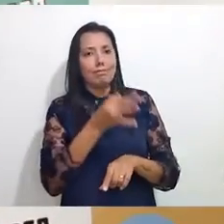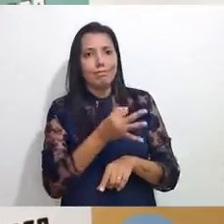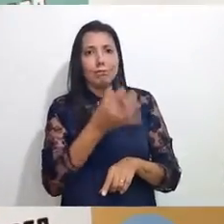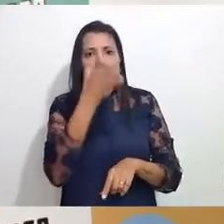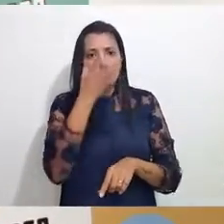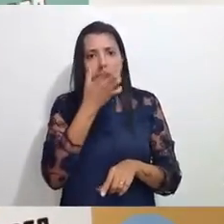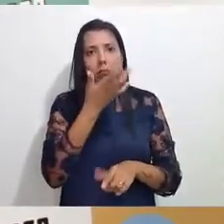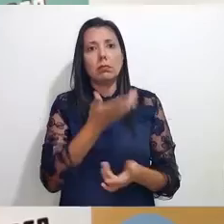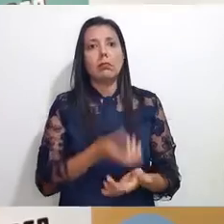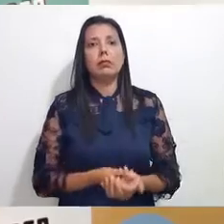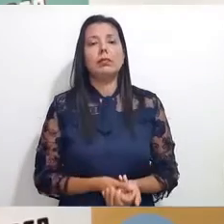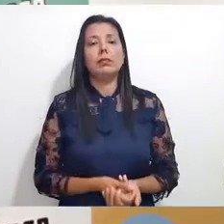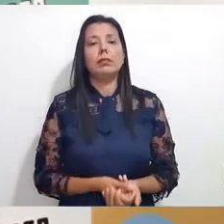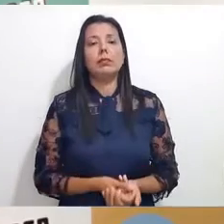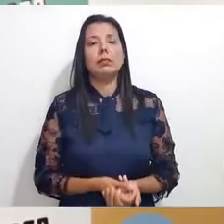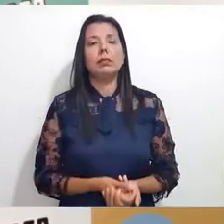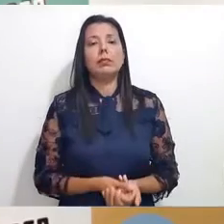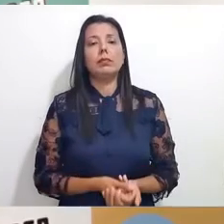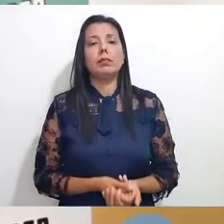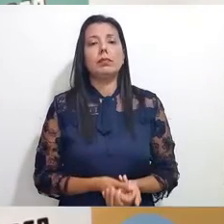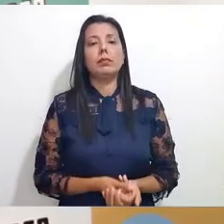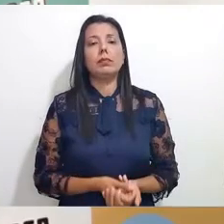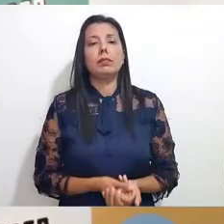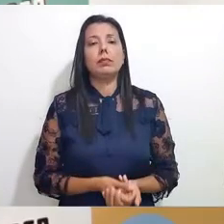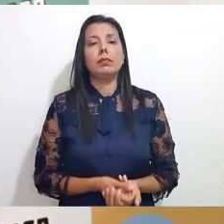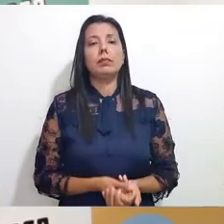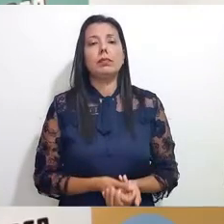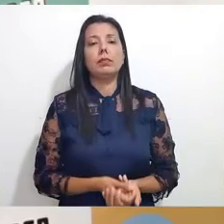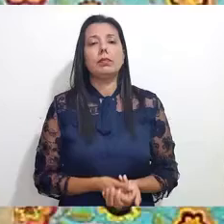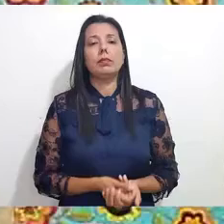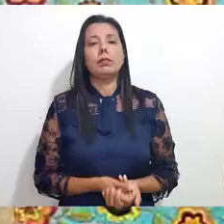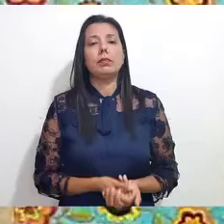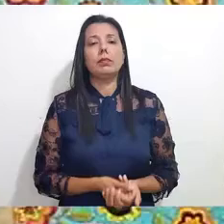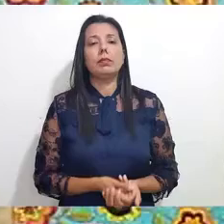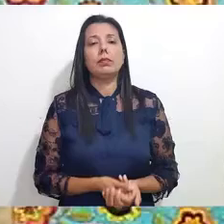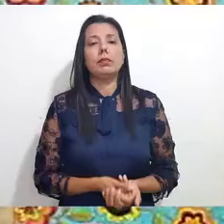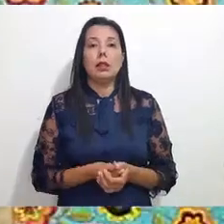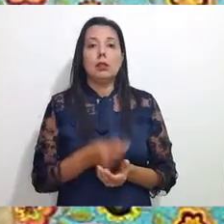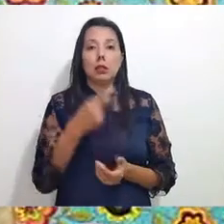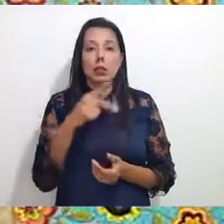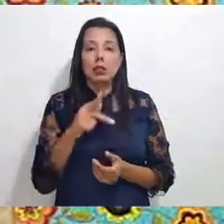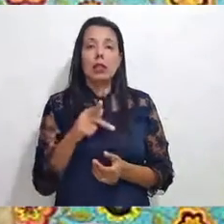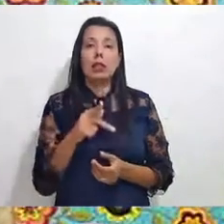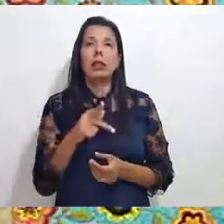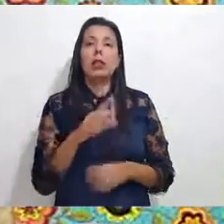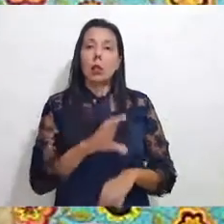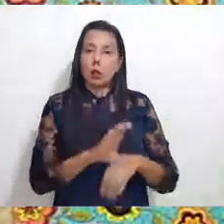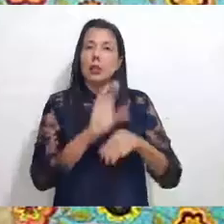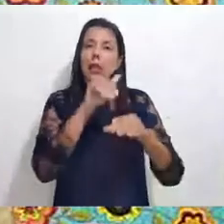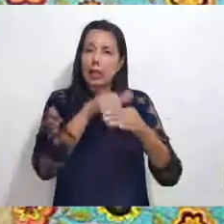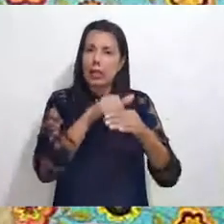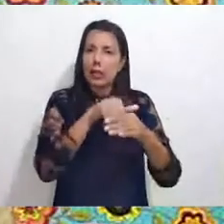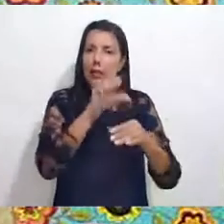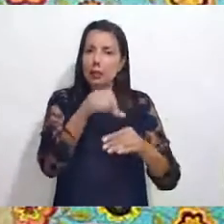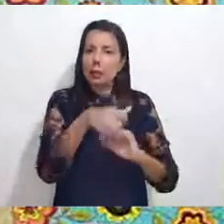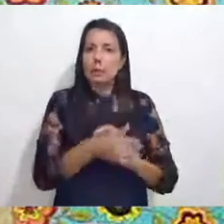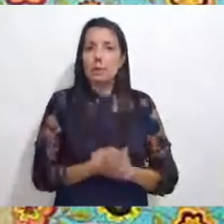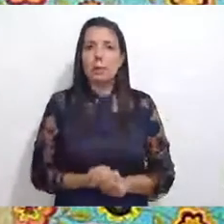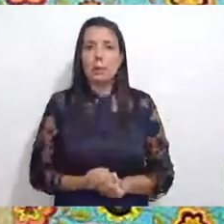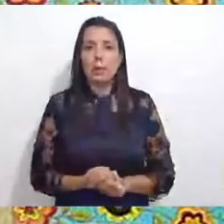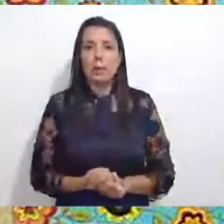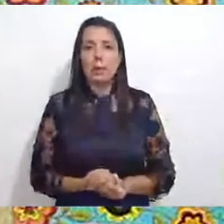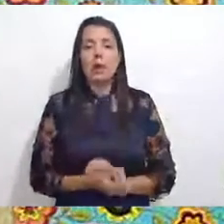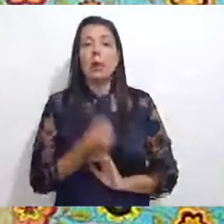é você? Como chegou a ser conselheira eleita, né? Sim. Boa noite a todas e